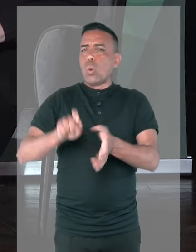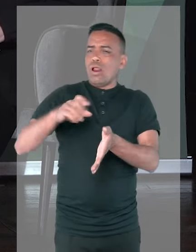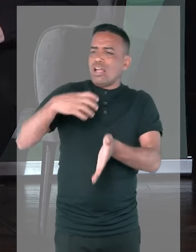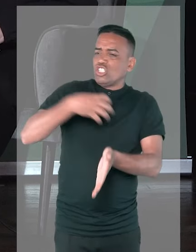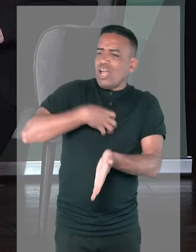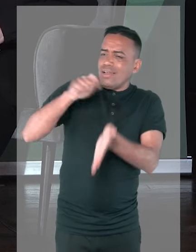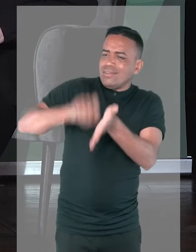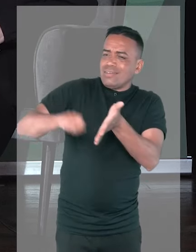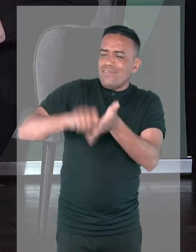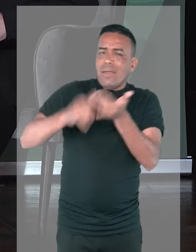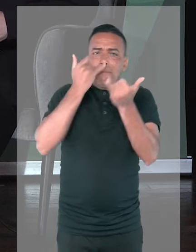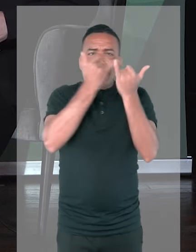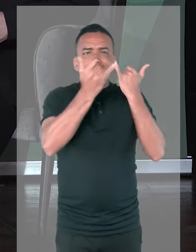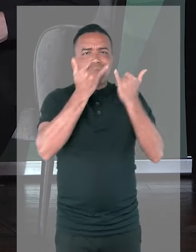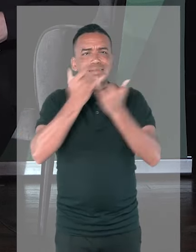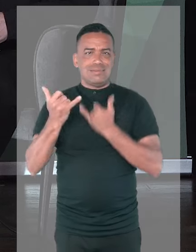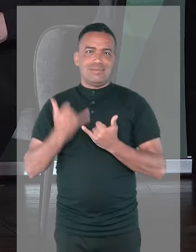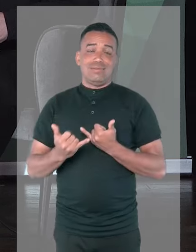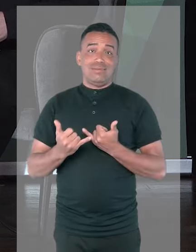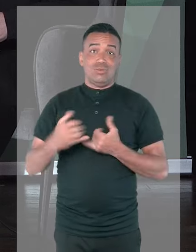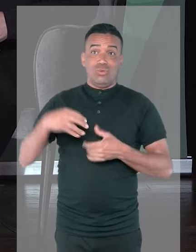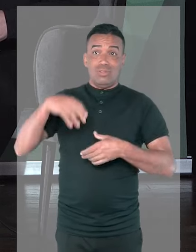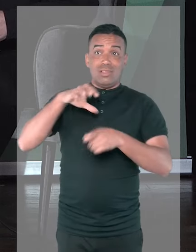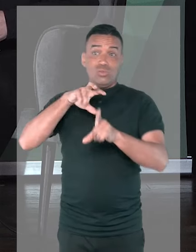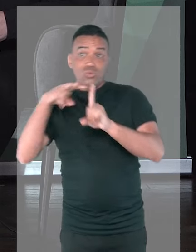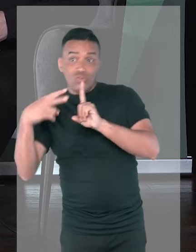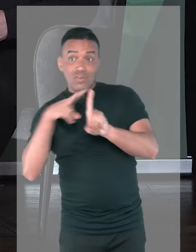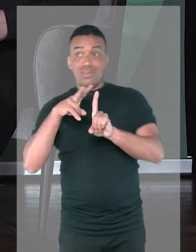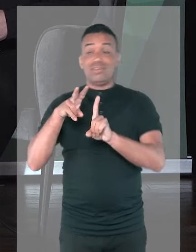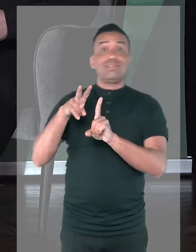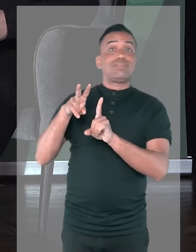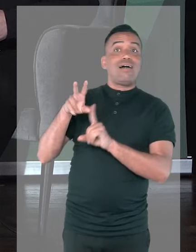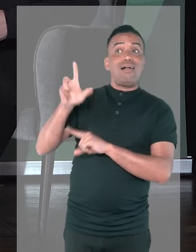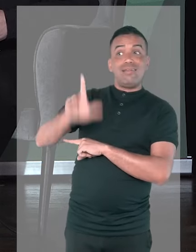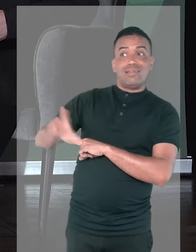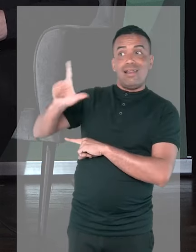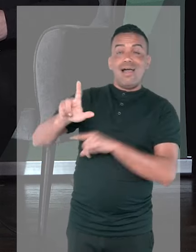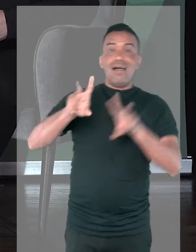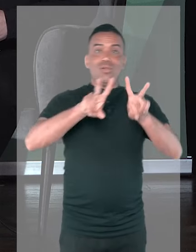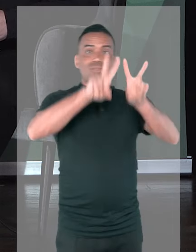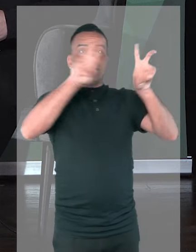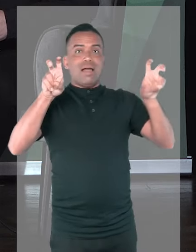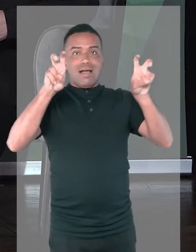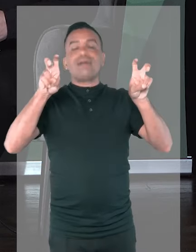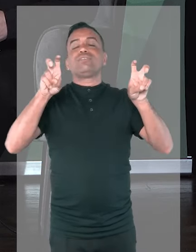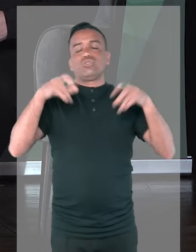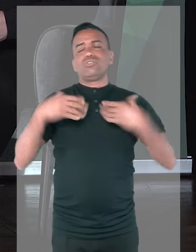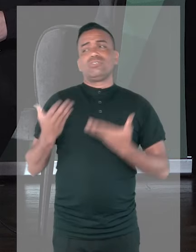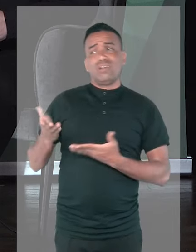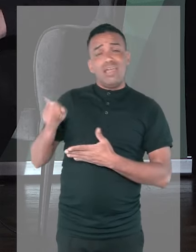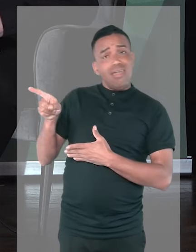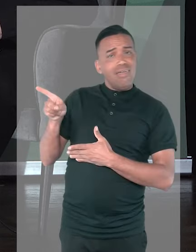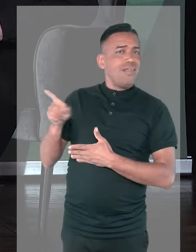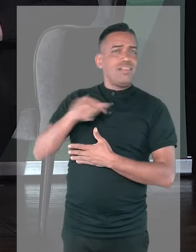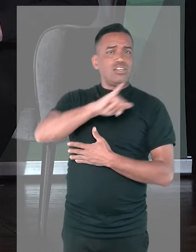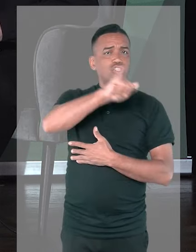que se assemelham do ponto de vista literário, temático. Então, tema é uma linha. O Joca sempre